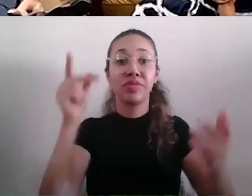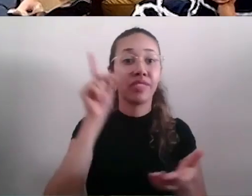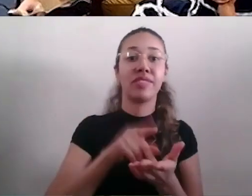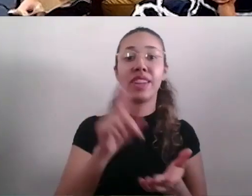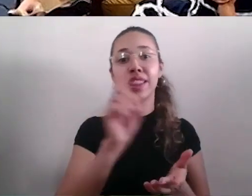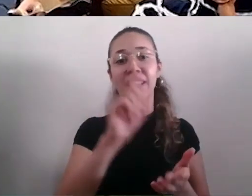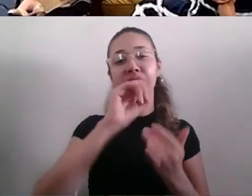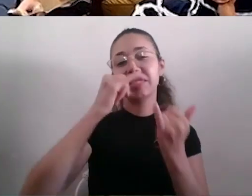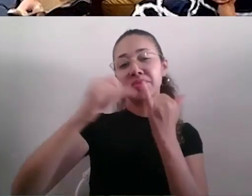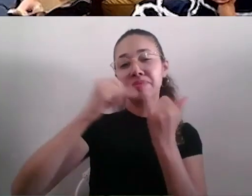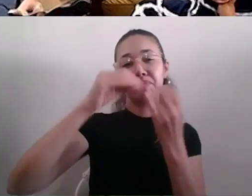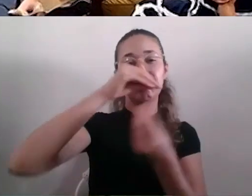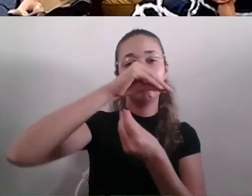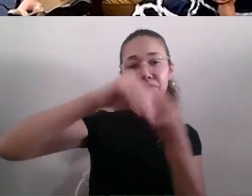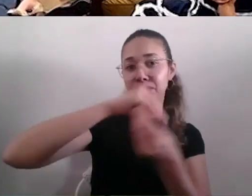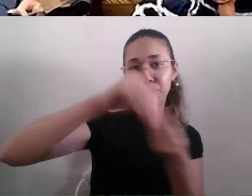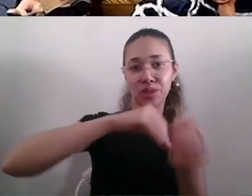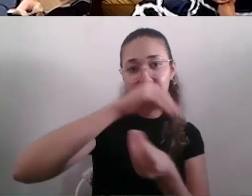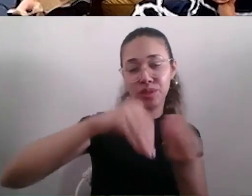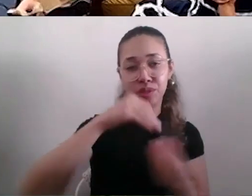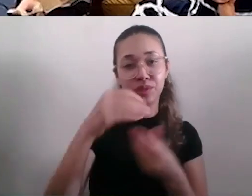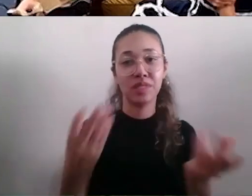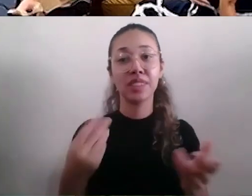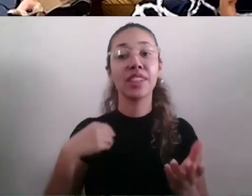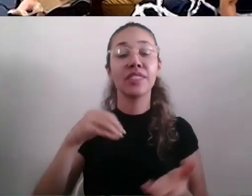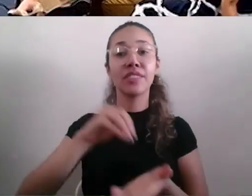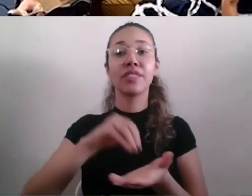E sempre falta esse aspecto